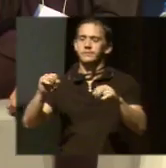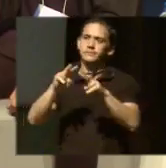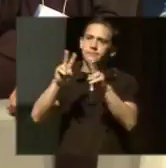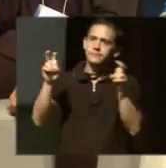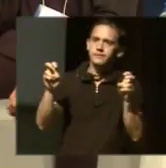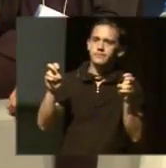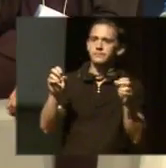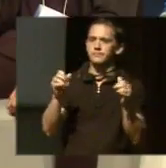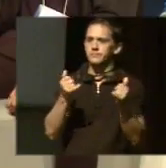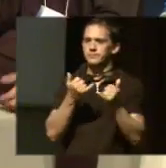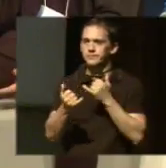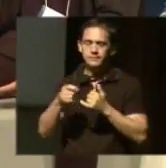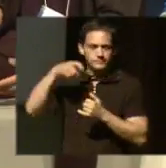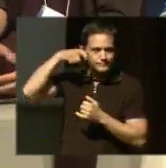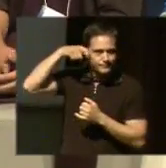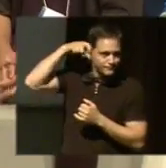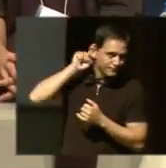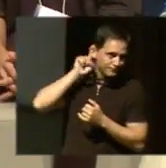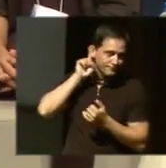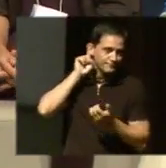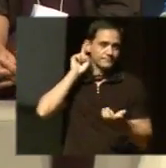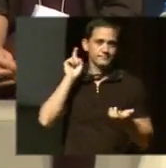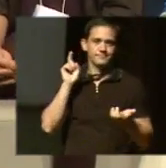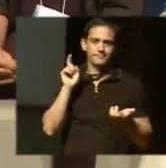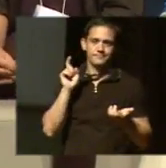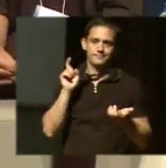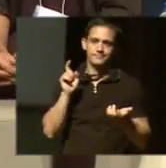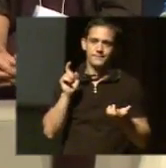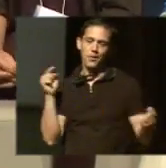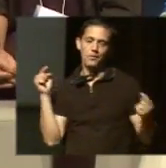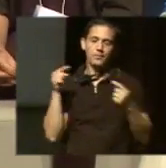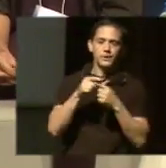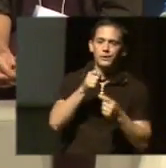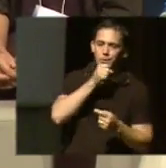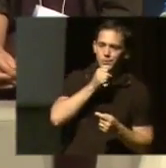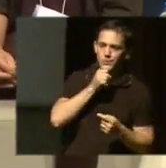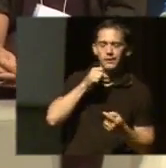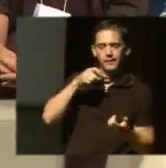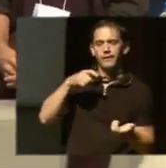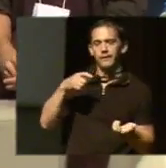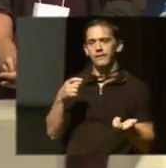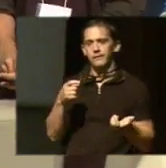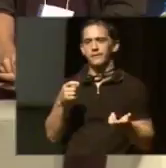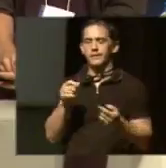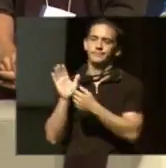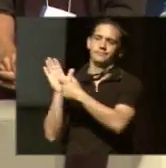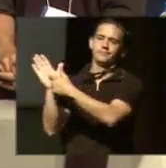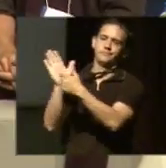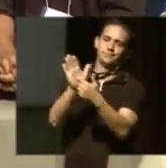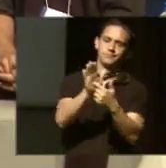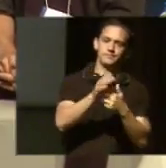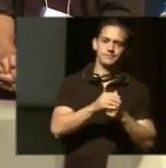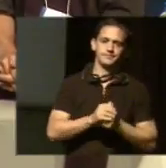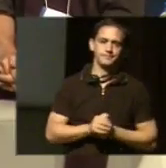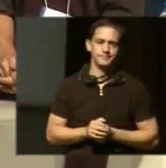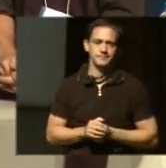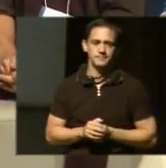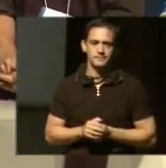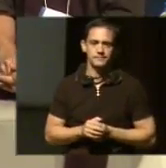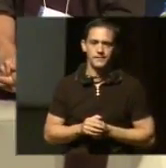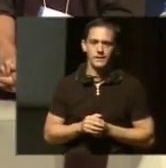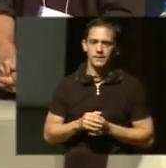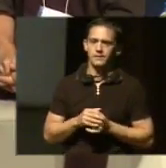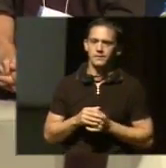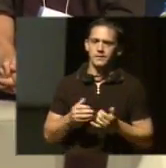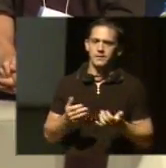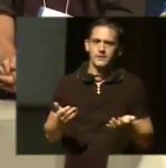aparelhos auditivos, coisas que é realmente direcionadas aos idosos. Então, por exemplo, não é que nunca vai ver, mas